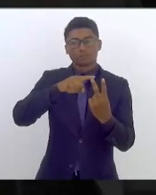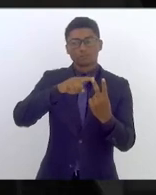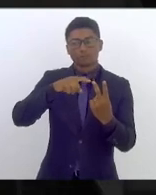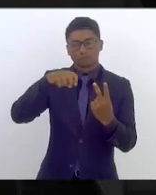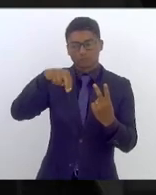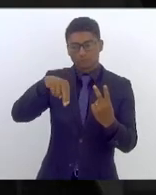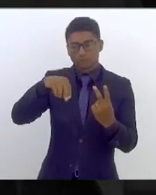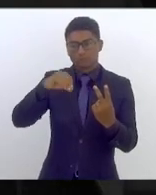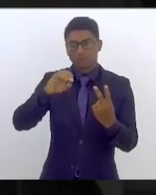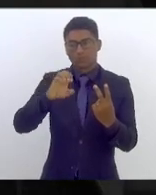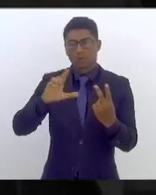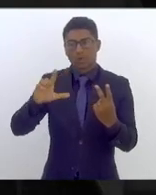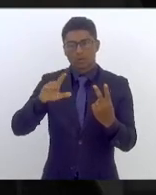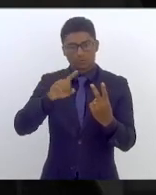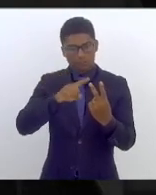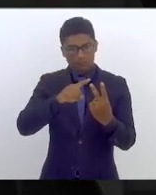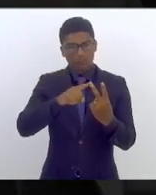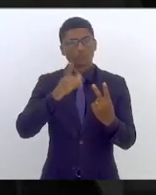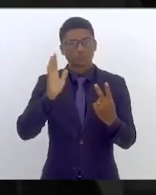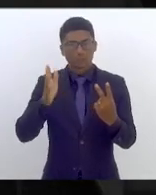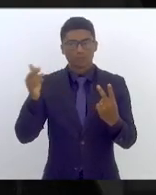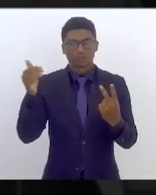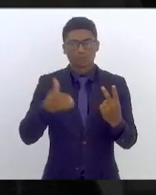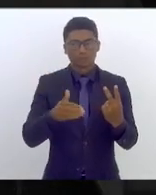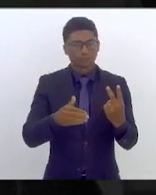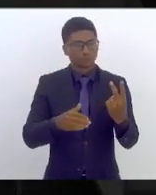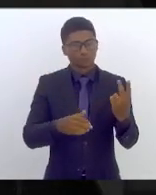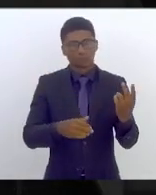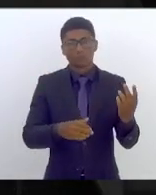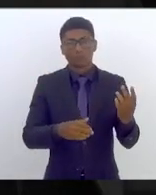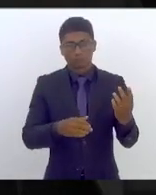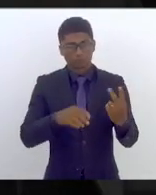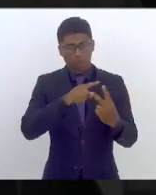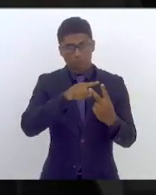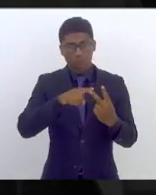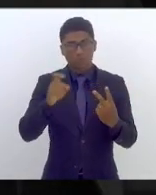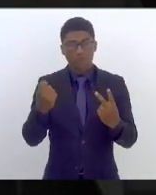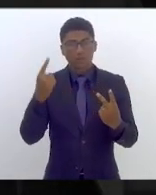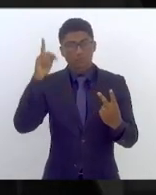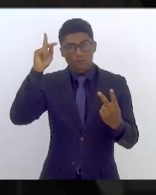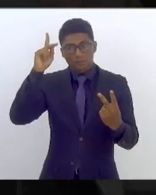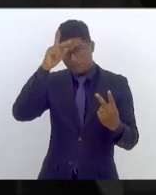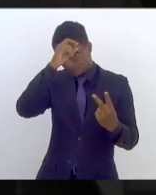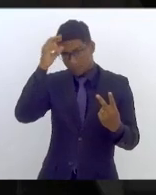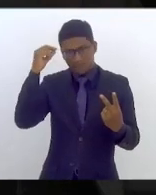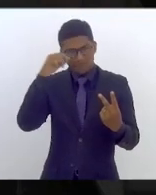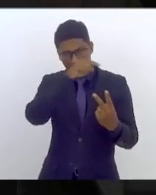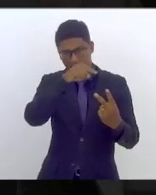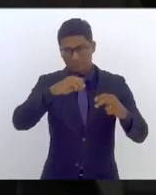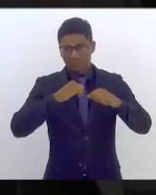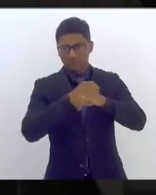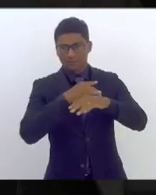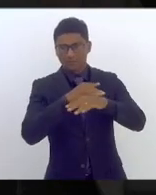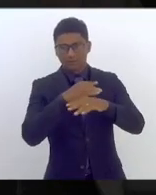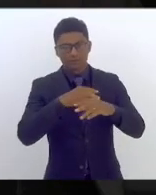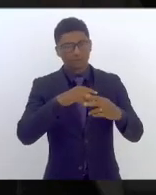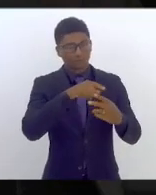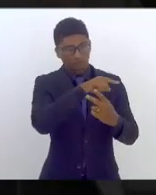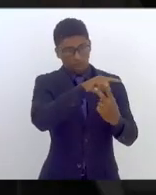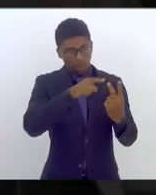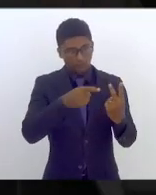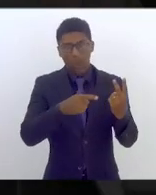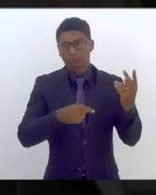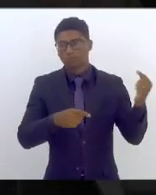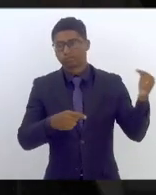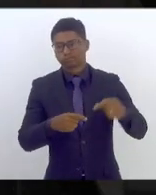dividido como prefeito na cidade de Resende e que foram baluartes na